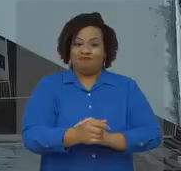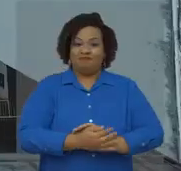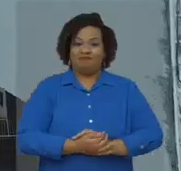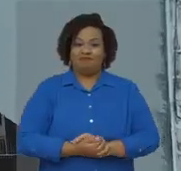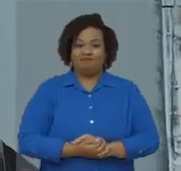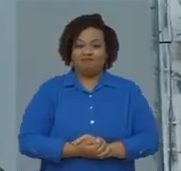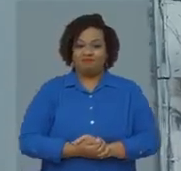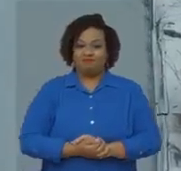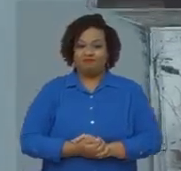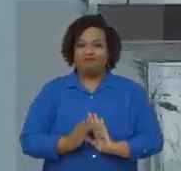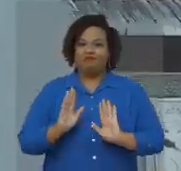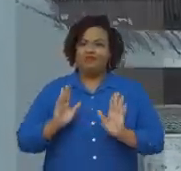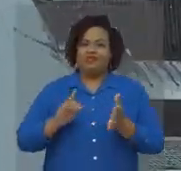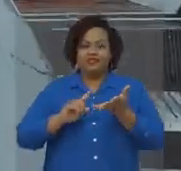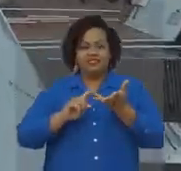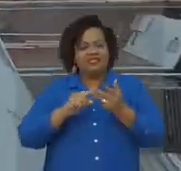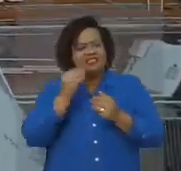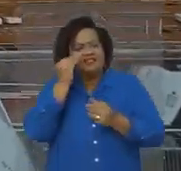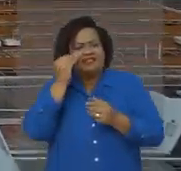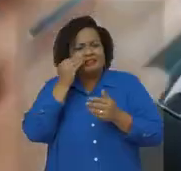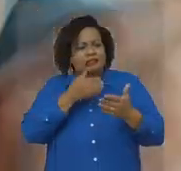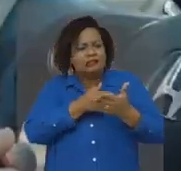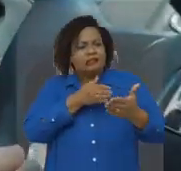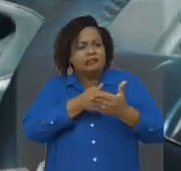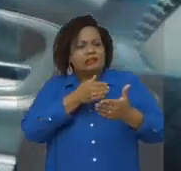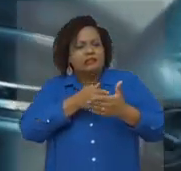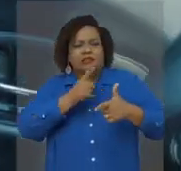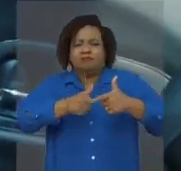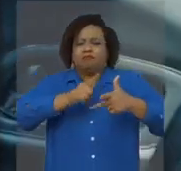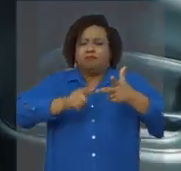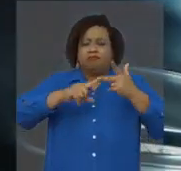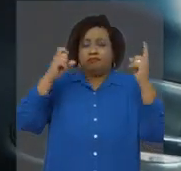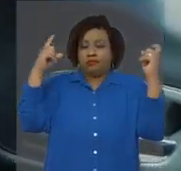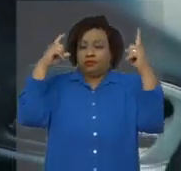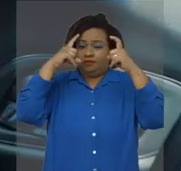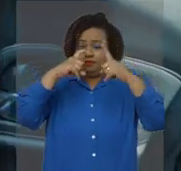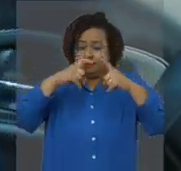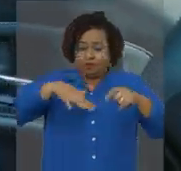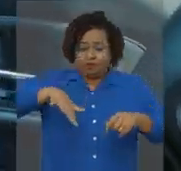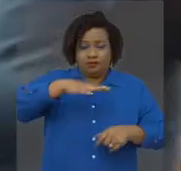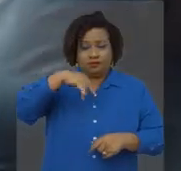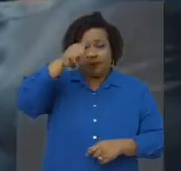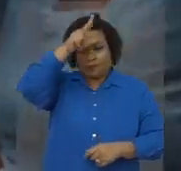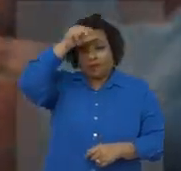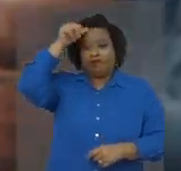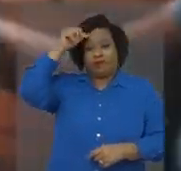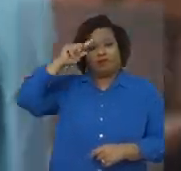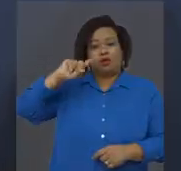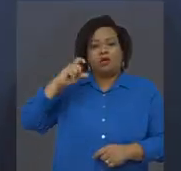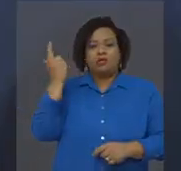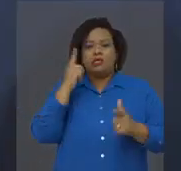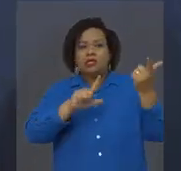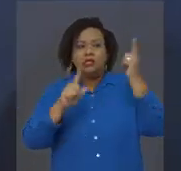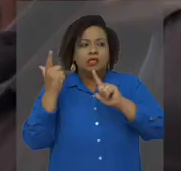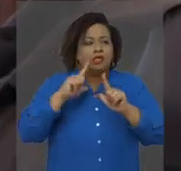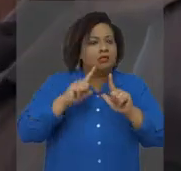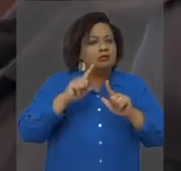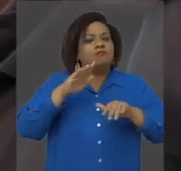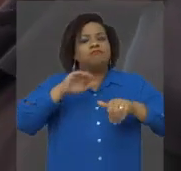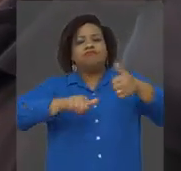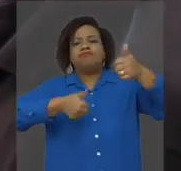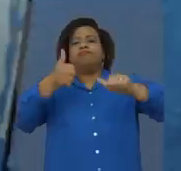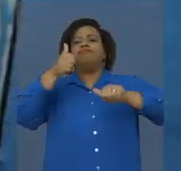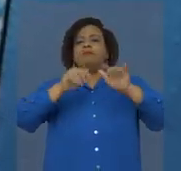você. Eu passei por vários testes e várias provações à frente da prefeitura. Acertei sempre